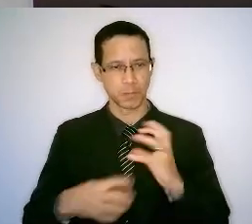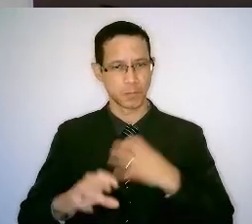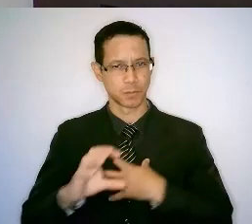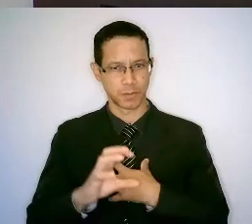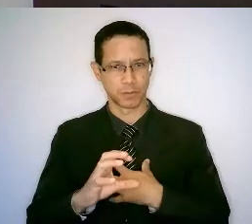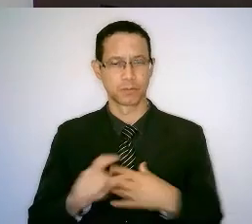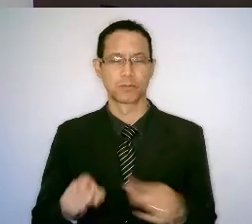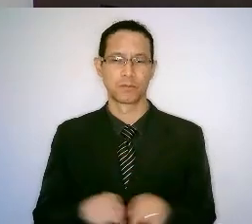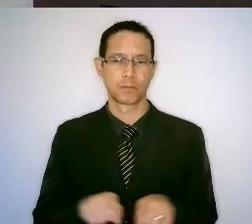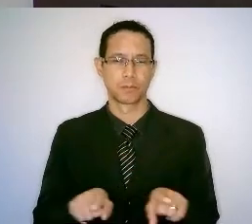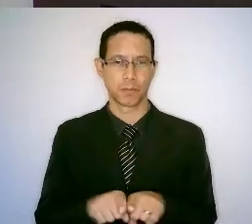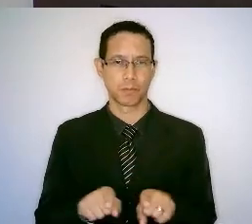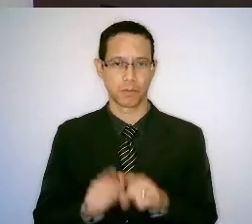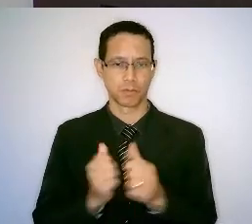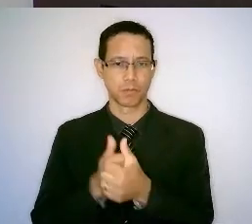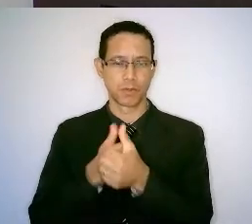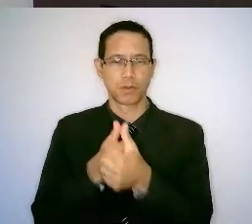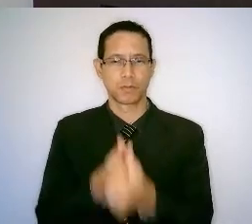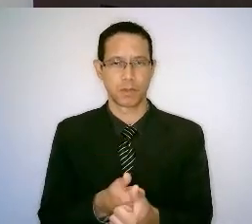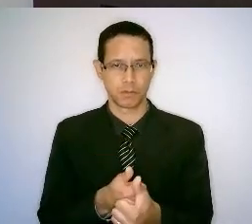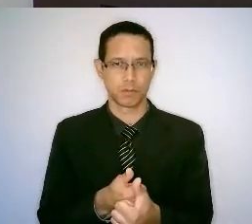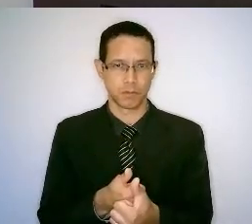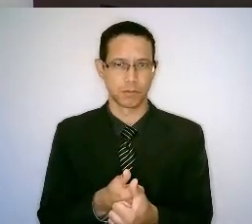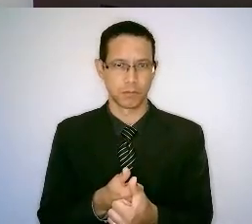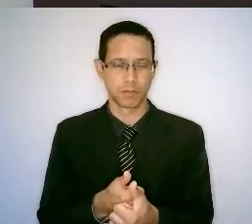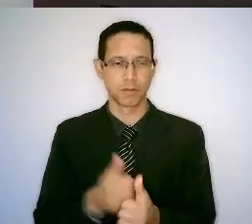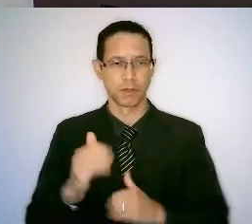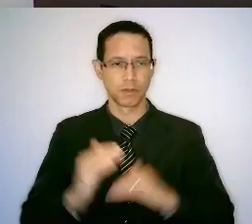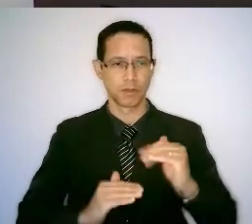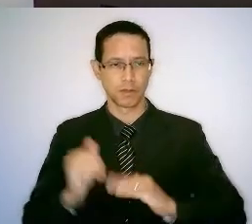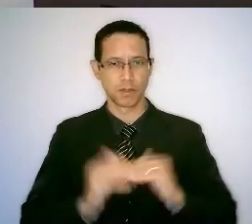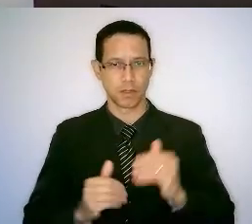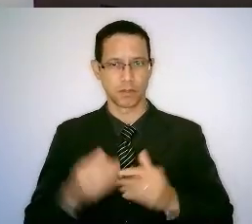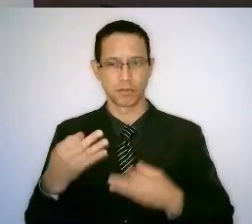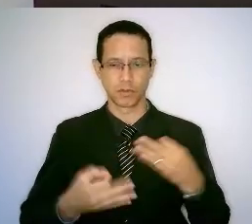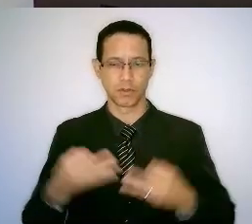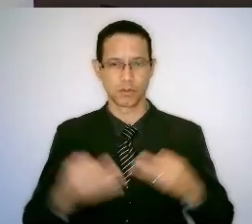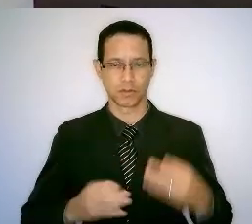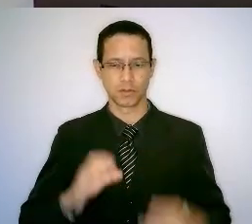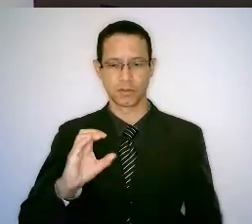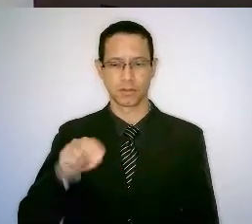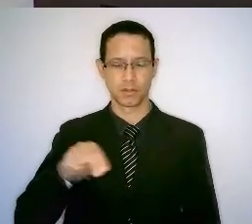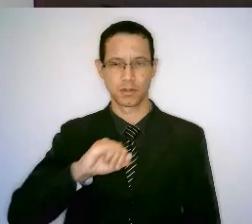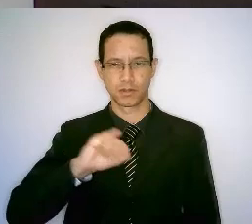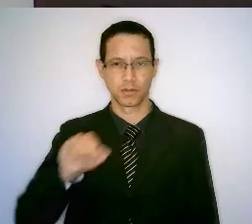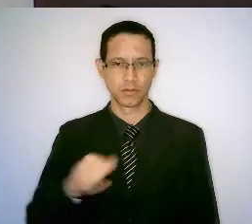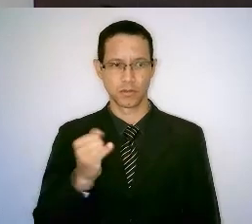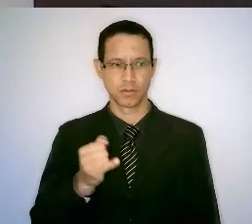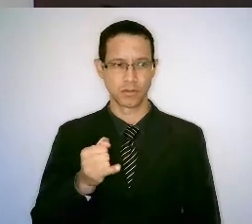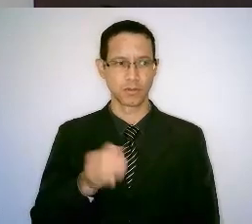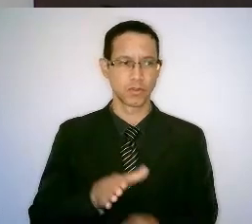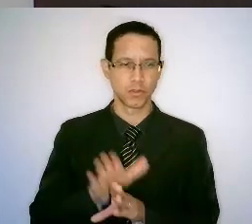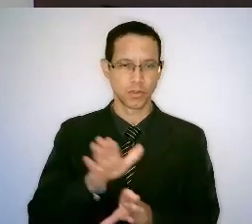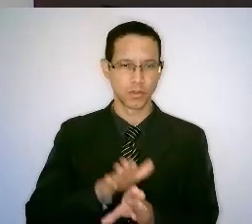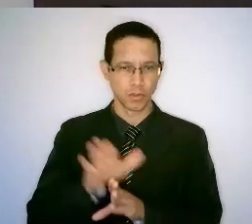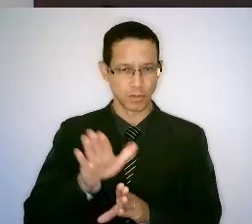respeito ao acompanhamento das atividades jurisdicionais no âmbito do CNJ e das orientações,